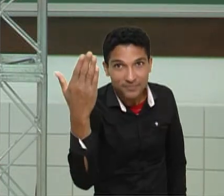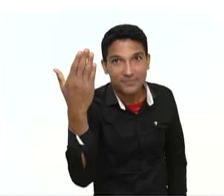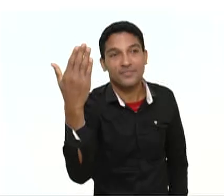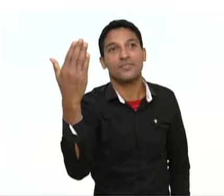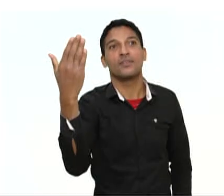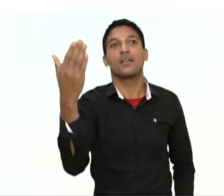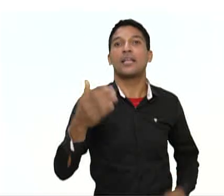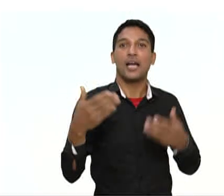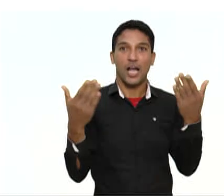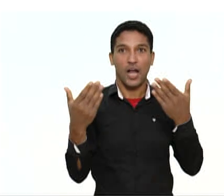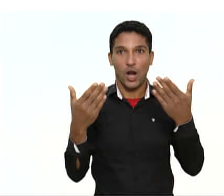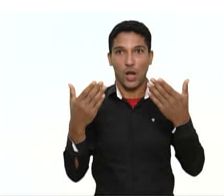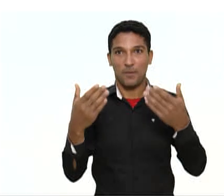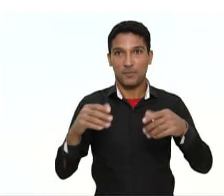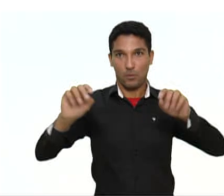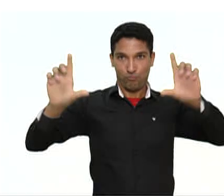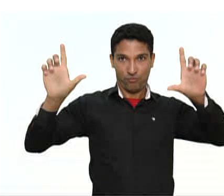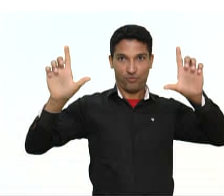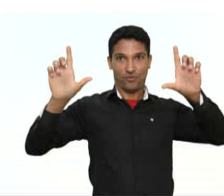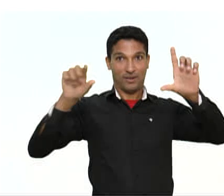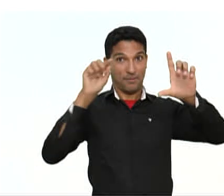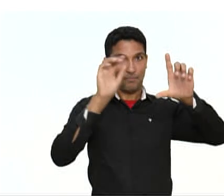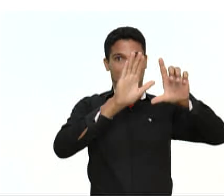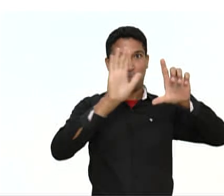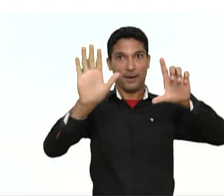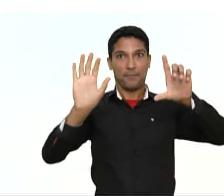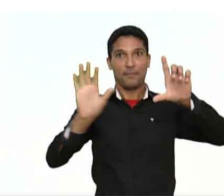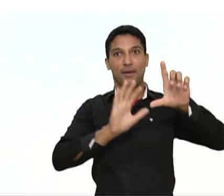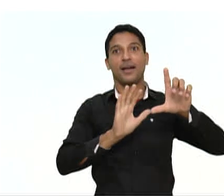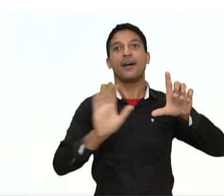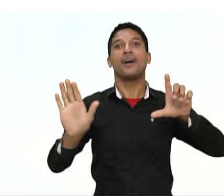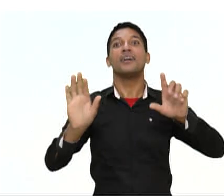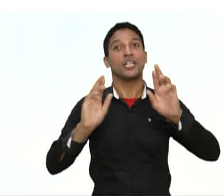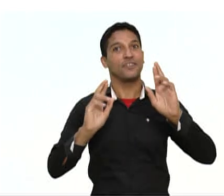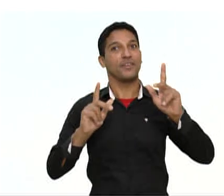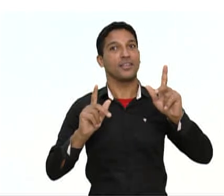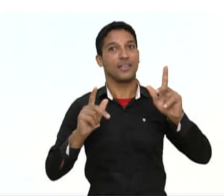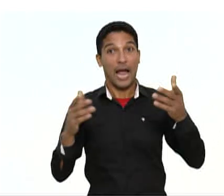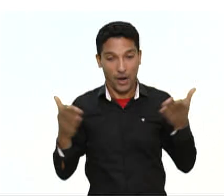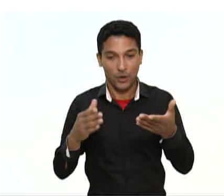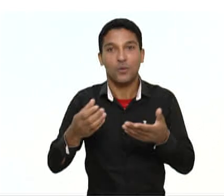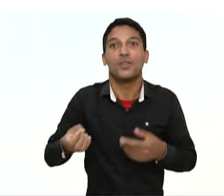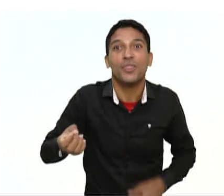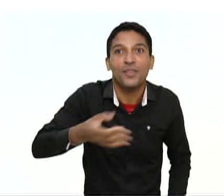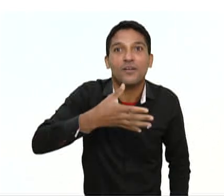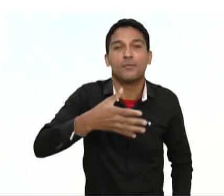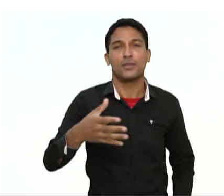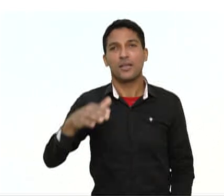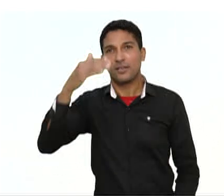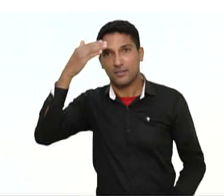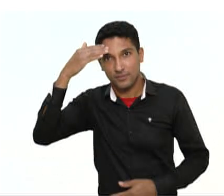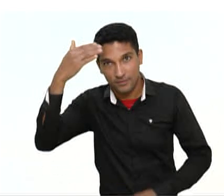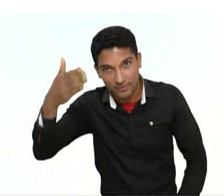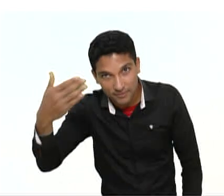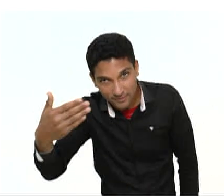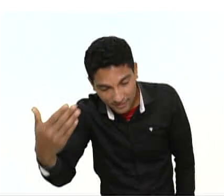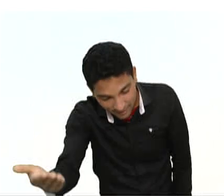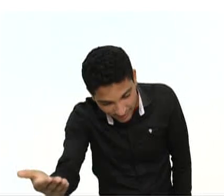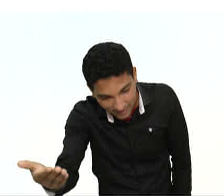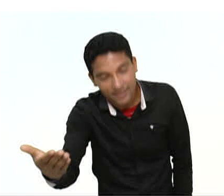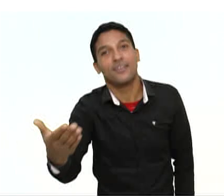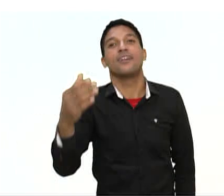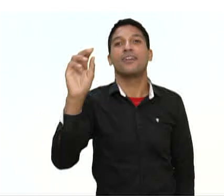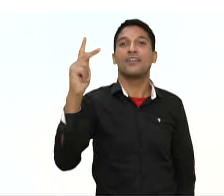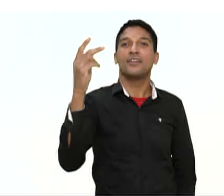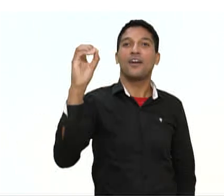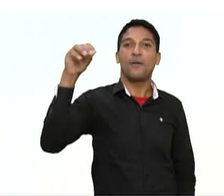A partir de agora, então, a minha tela de agradecimentos vai ser diferente, porque vocês também vão ser homenageados, é uma simples homenagem que eu fiz, né? Lá no